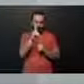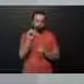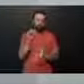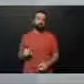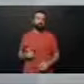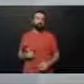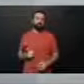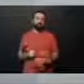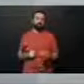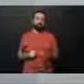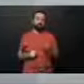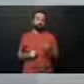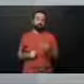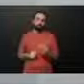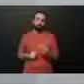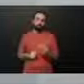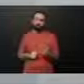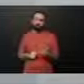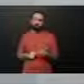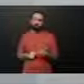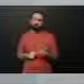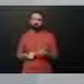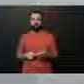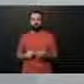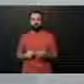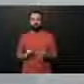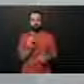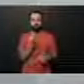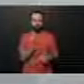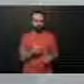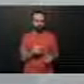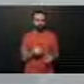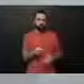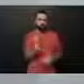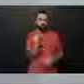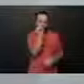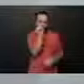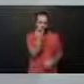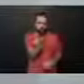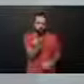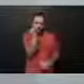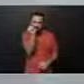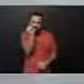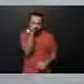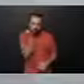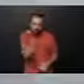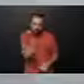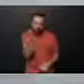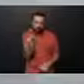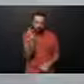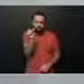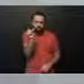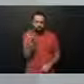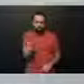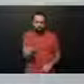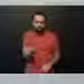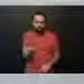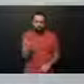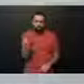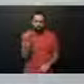para representar as dezenas, eu utilizo barrinhas. Então, vamos lá. 1,